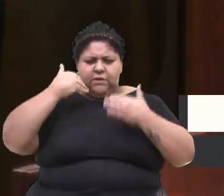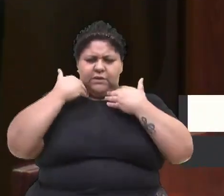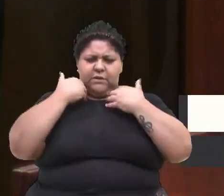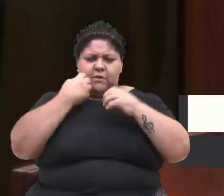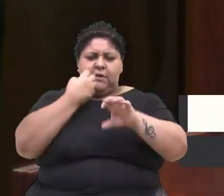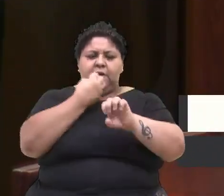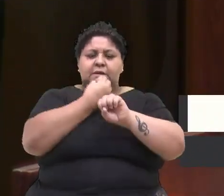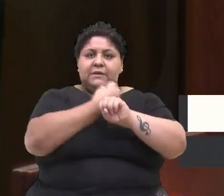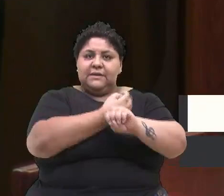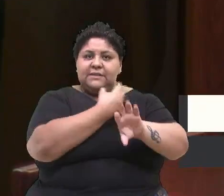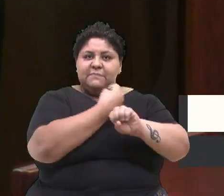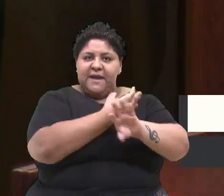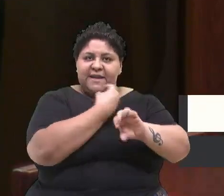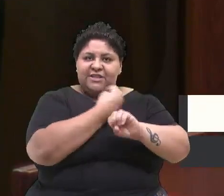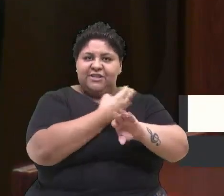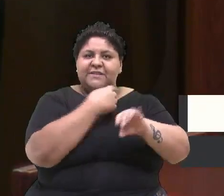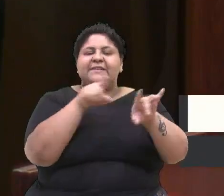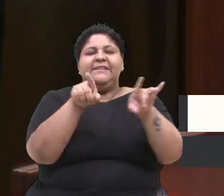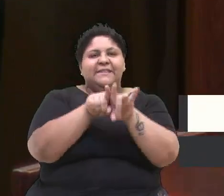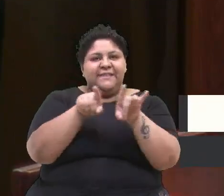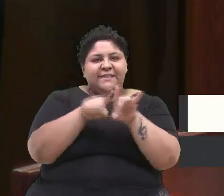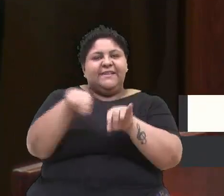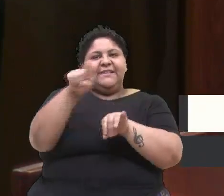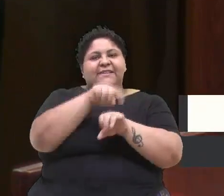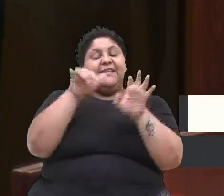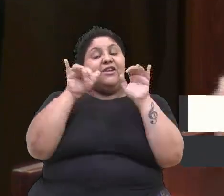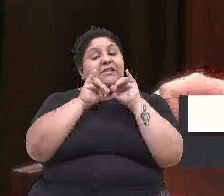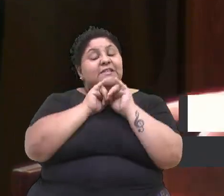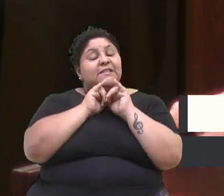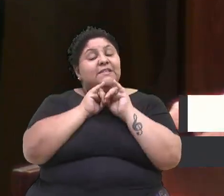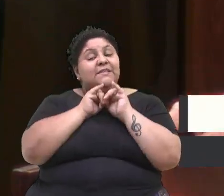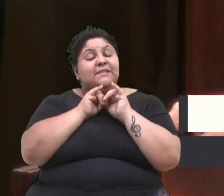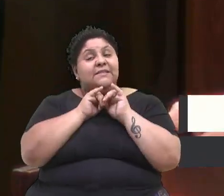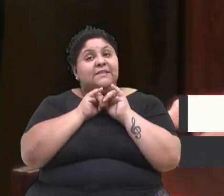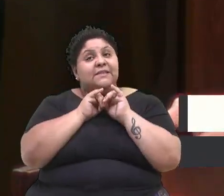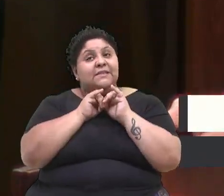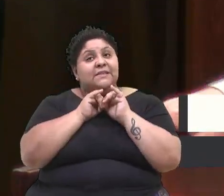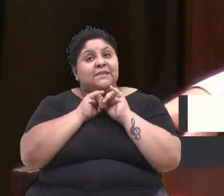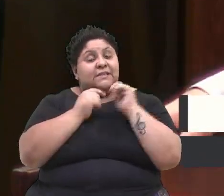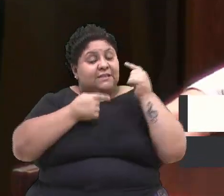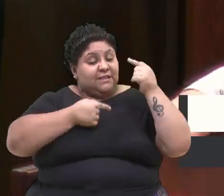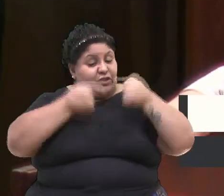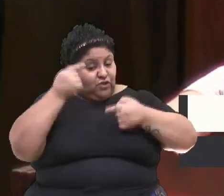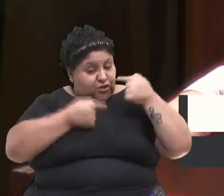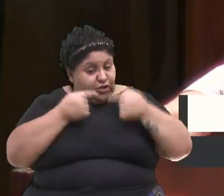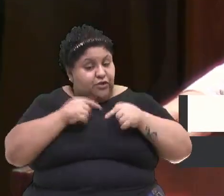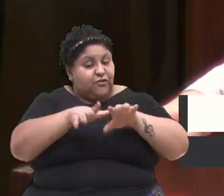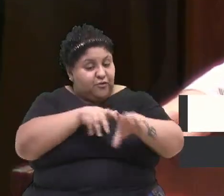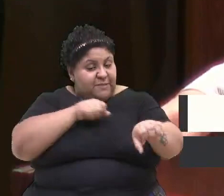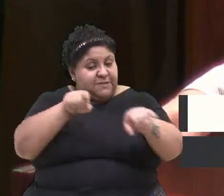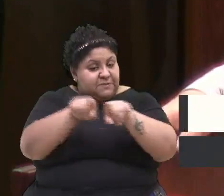parceira, para nós promovermos essa discussão e essa formação.